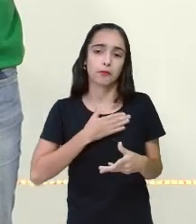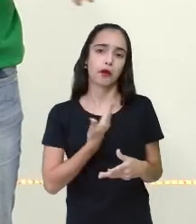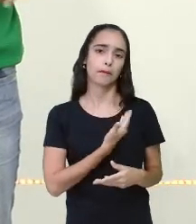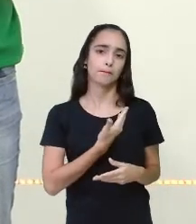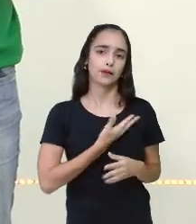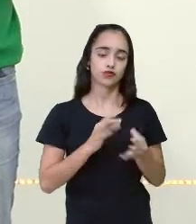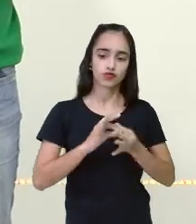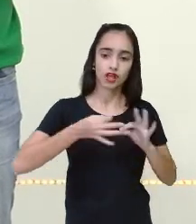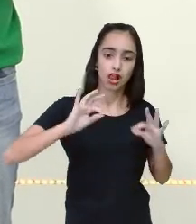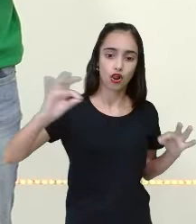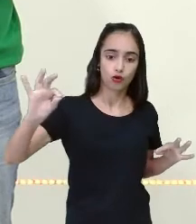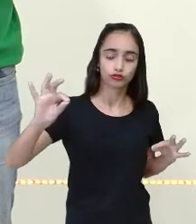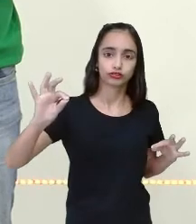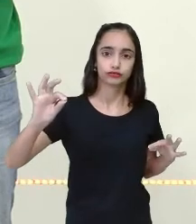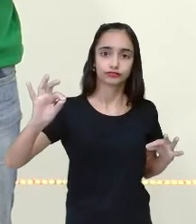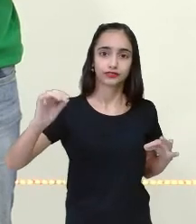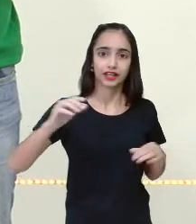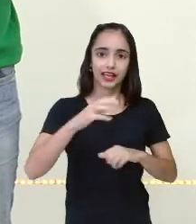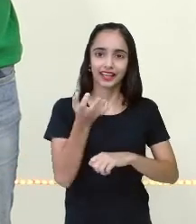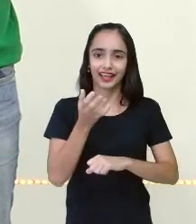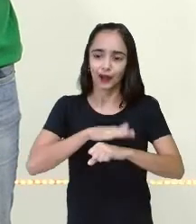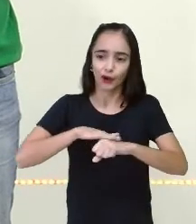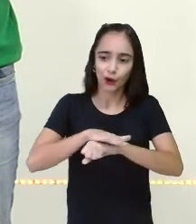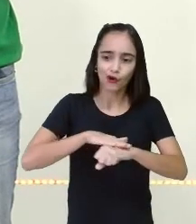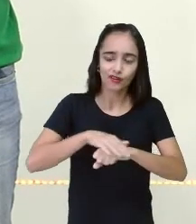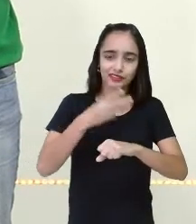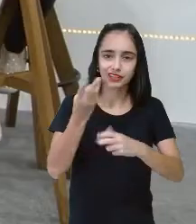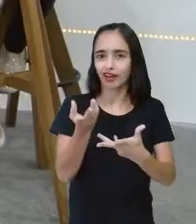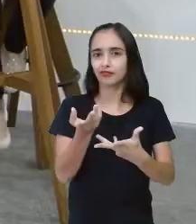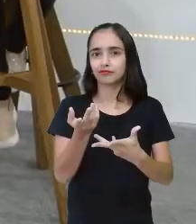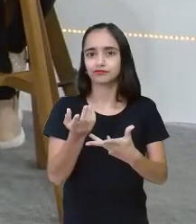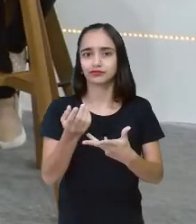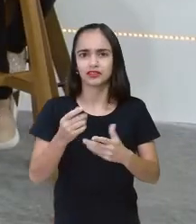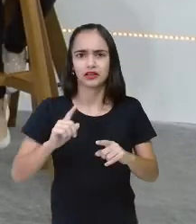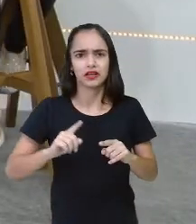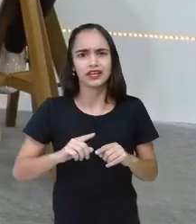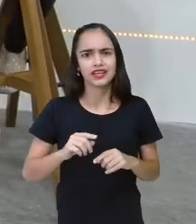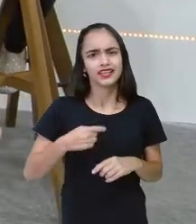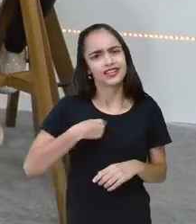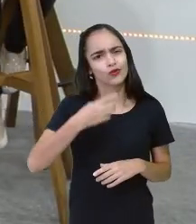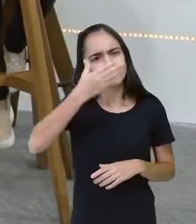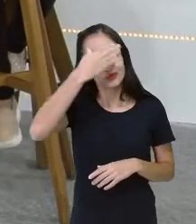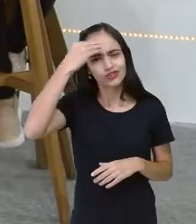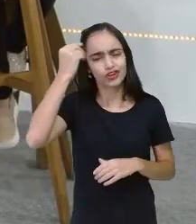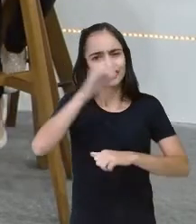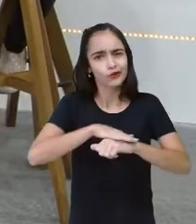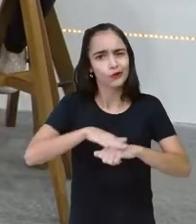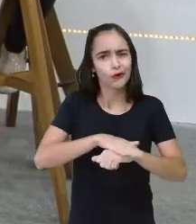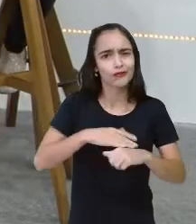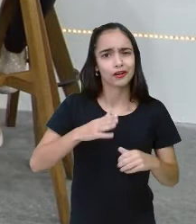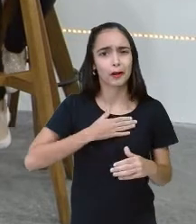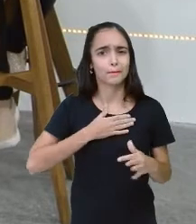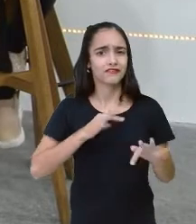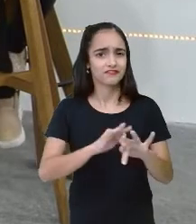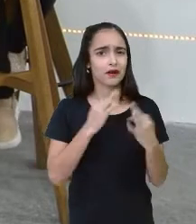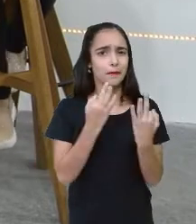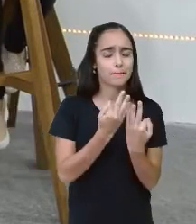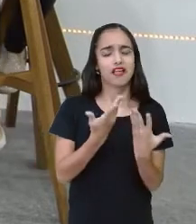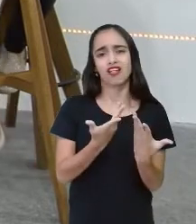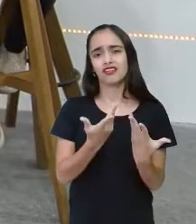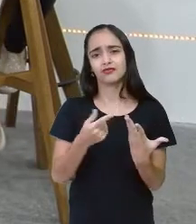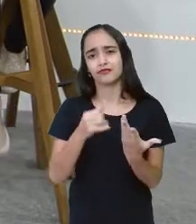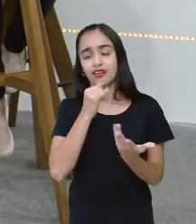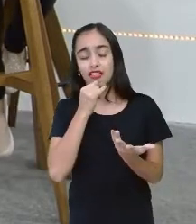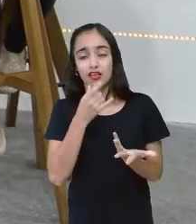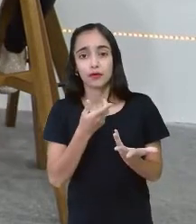pessoas que estão aqui ao meu redor. Isso. Fica aquele silêncio sepulcral, né? Aquela coisa lá meio que esquisita, né? A